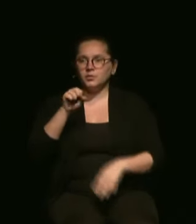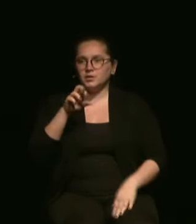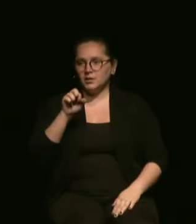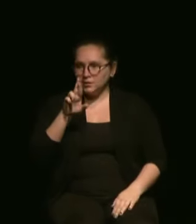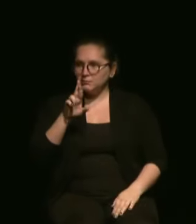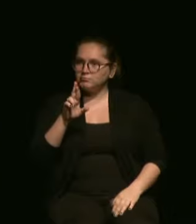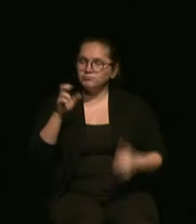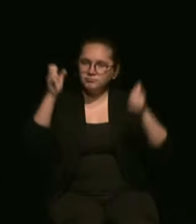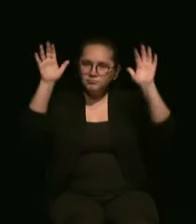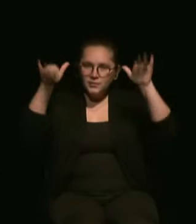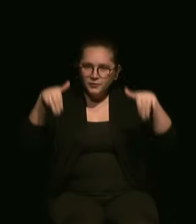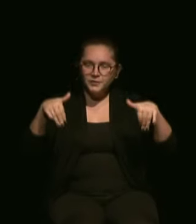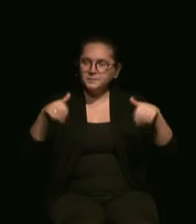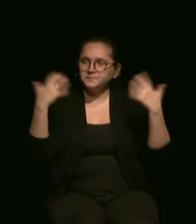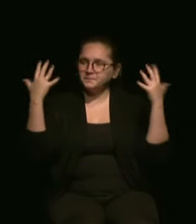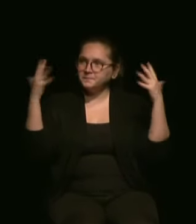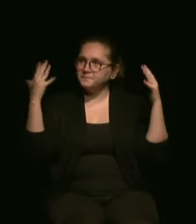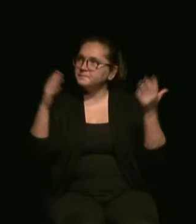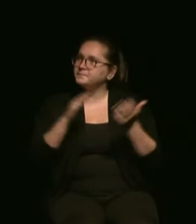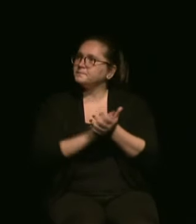isso. Obrigado, gente.